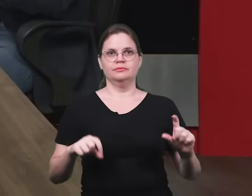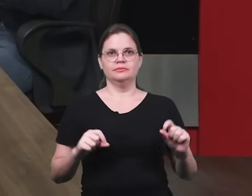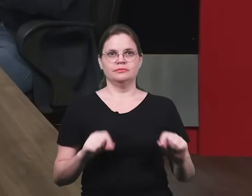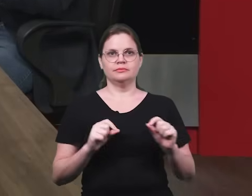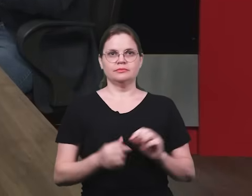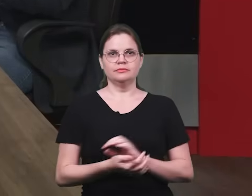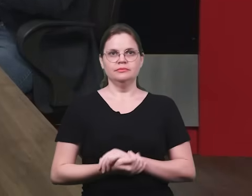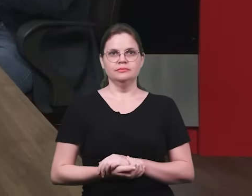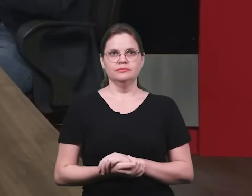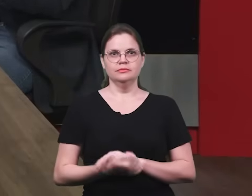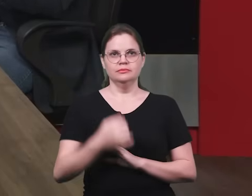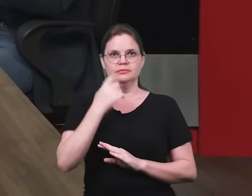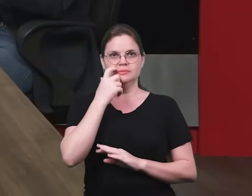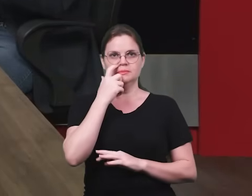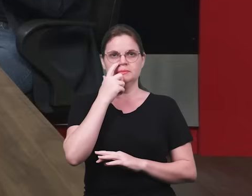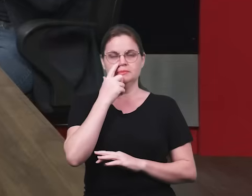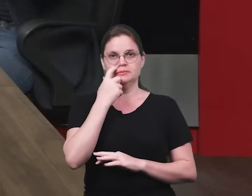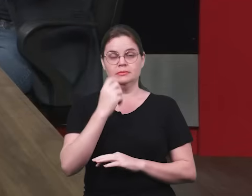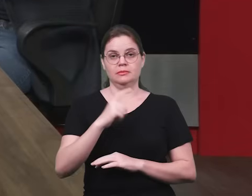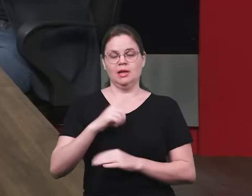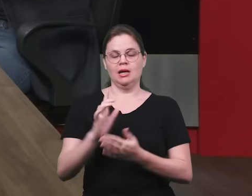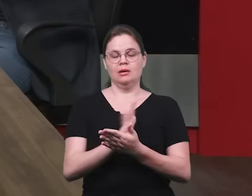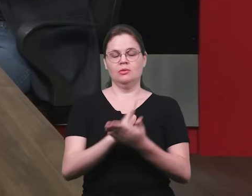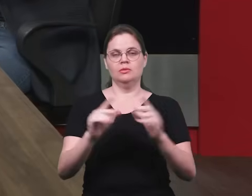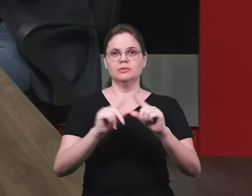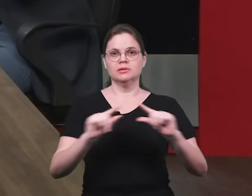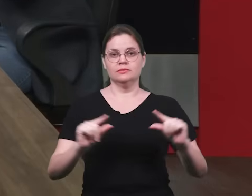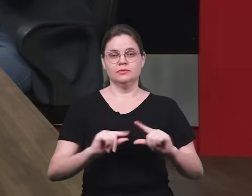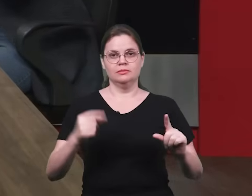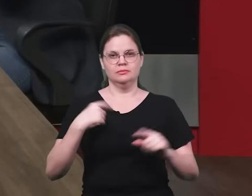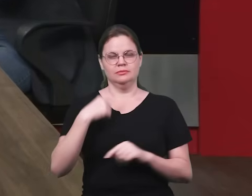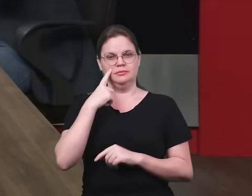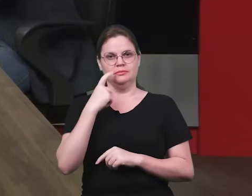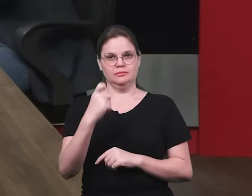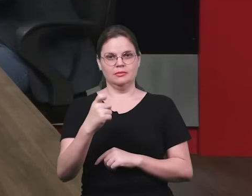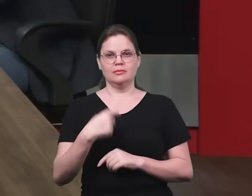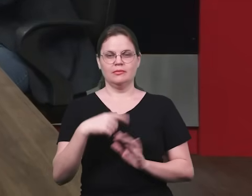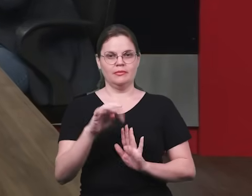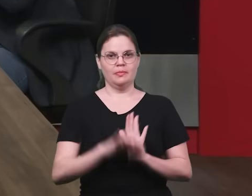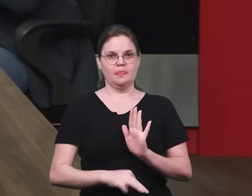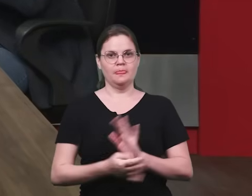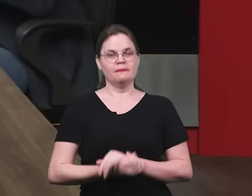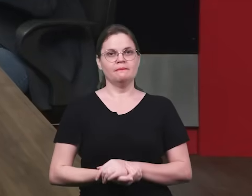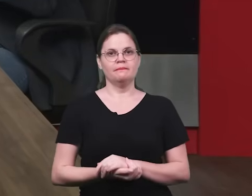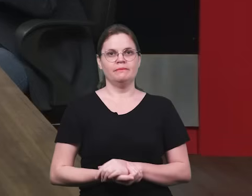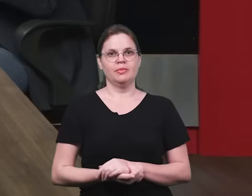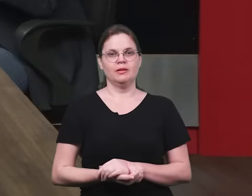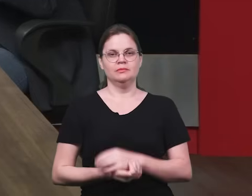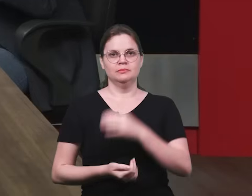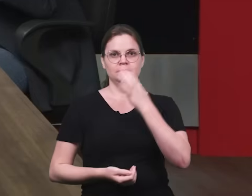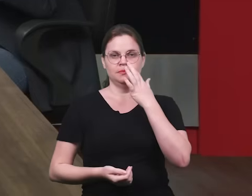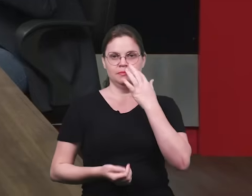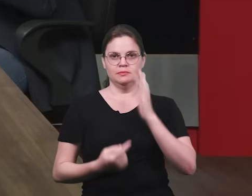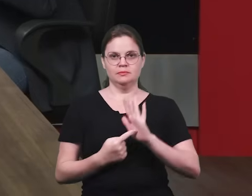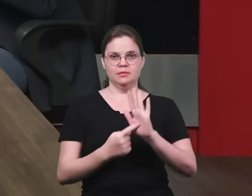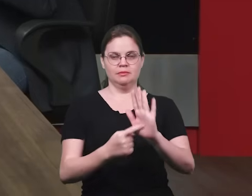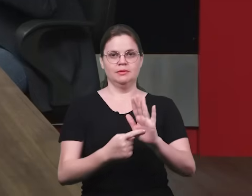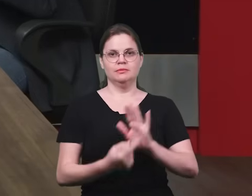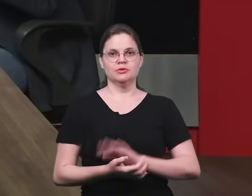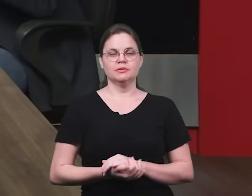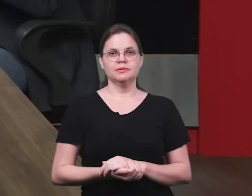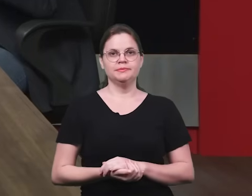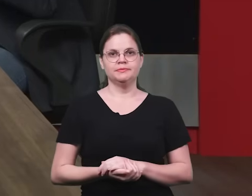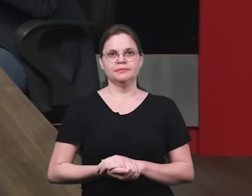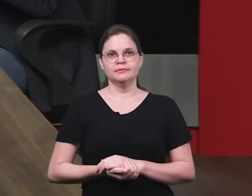Eduardo Rossetti aqui para a conversa, algumas expressões nos chamam muita atenção. Um texto que o primeiro deles